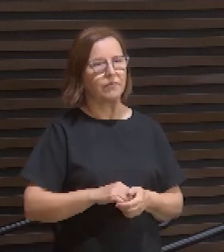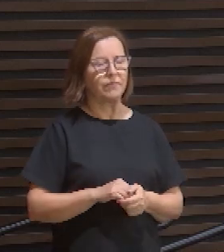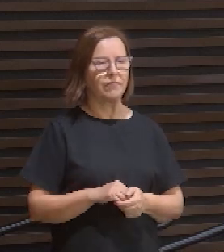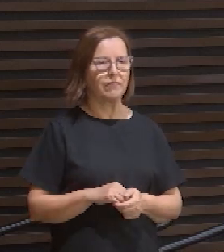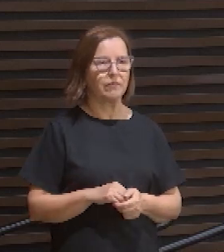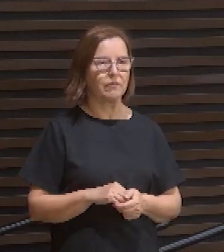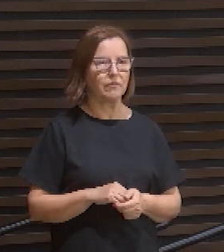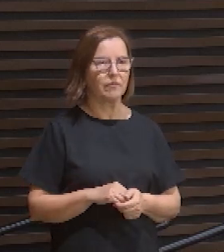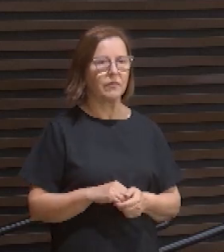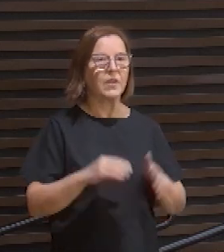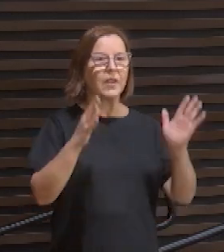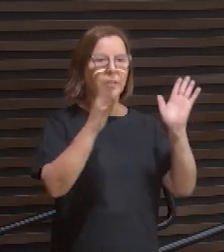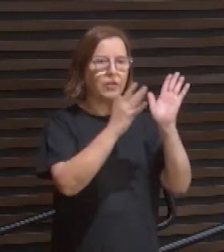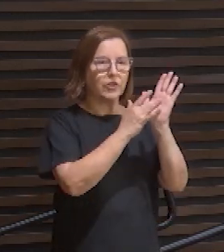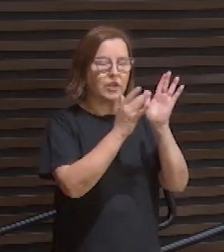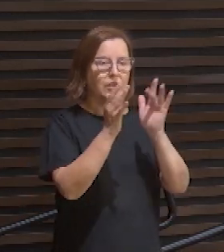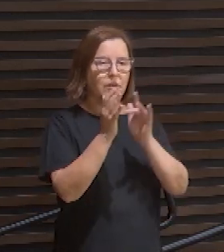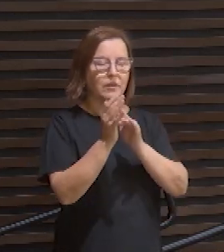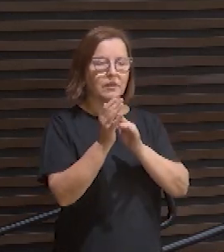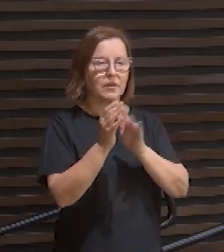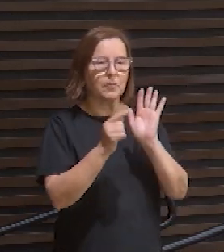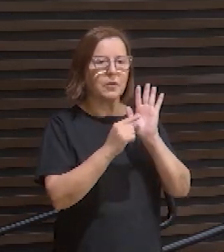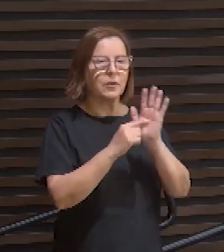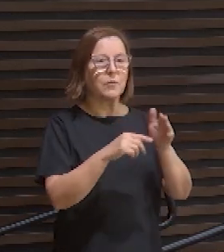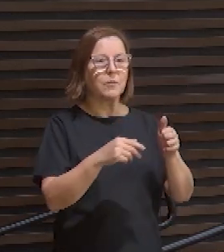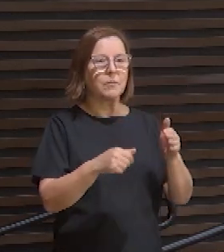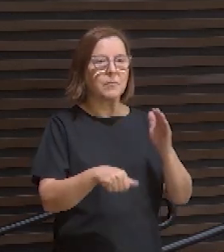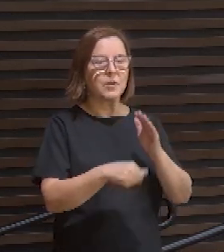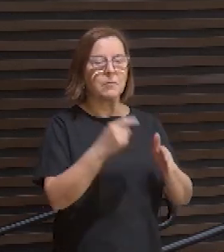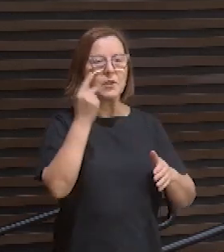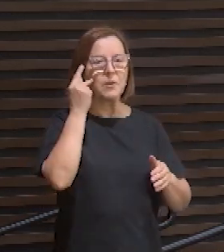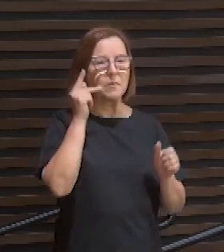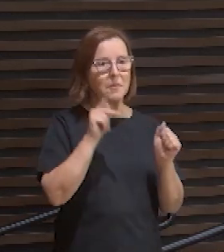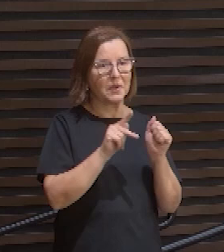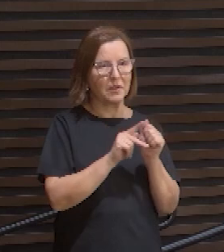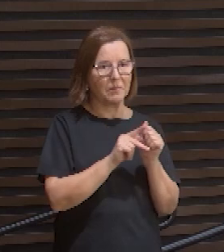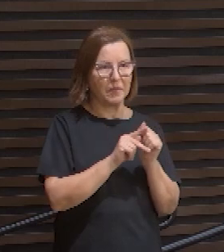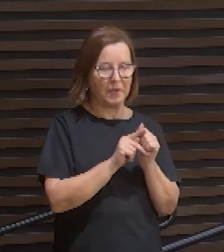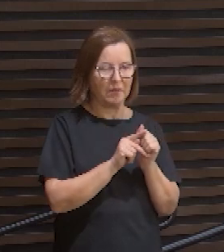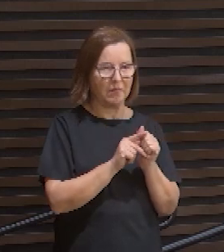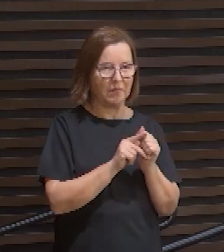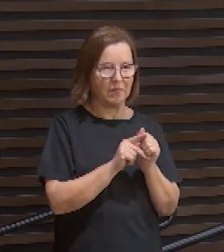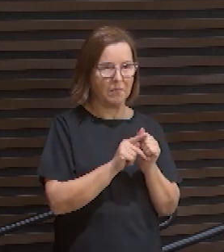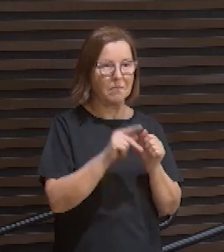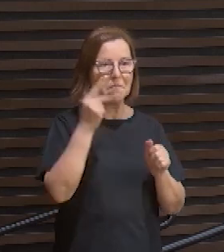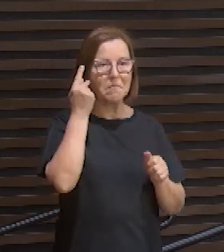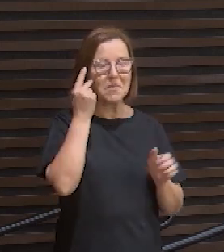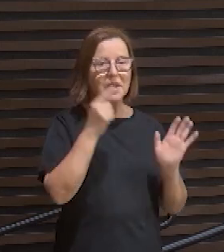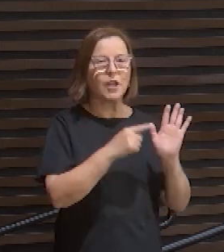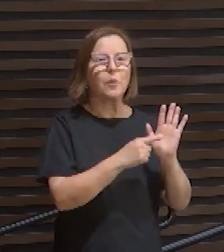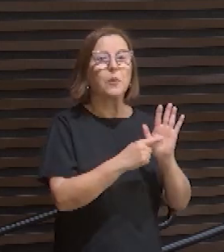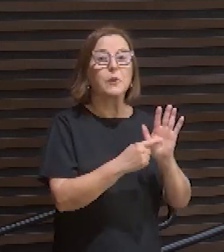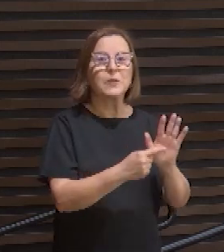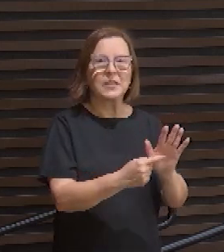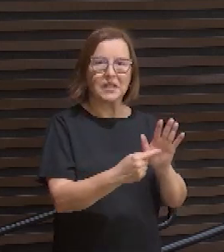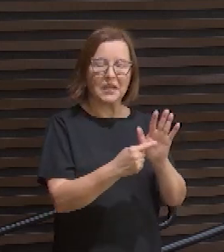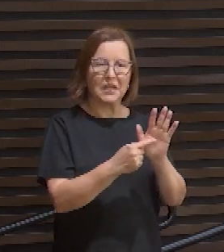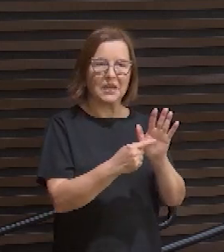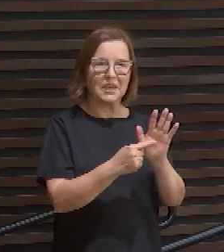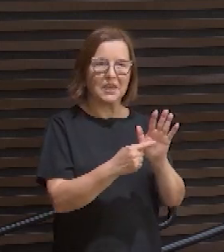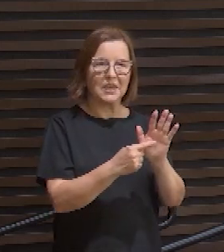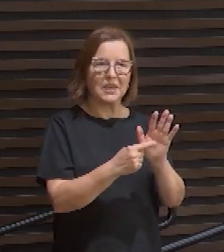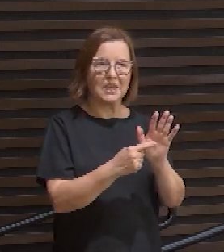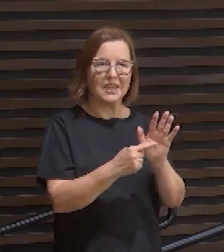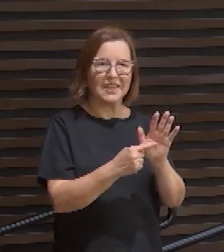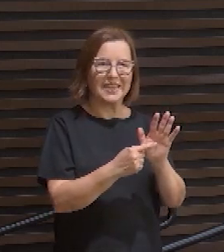Ele apareceu primeiro justamente àquele que o negara 3 vezes, para mostrar, meus irmãos, que ele